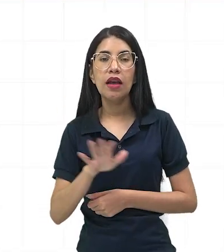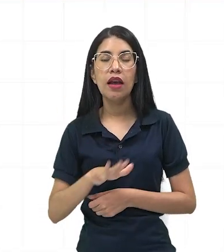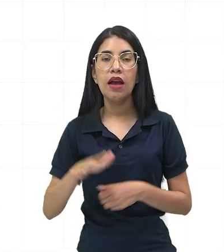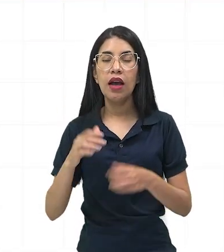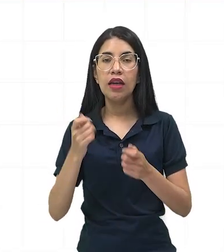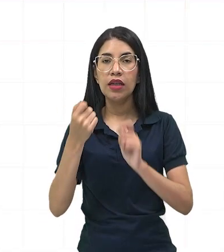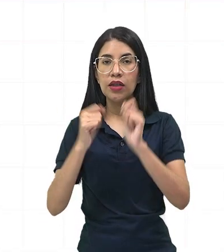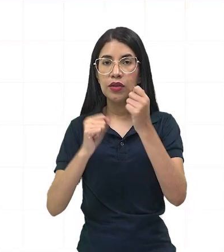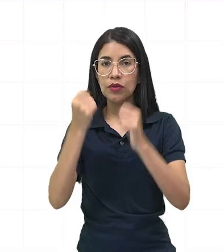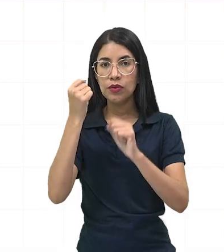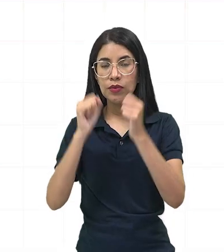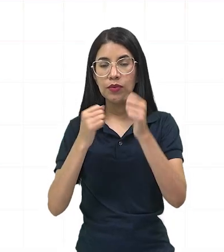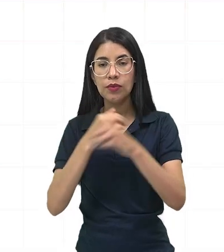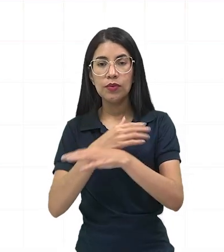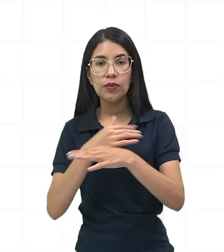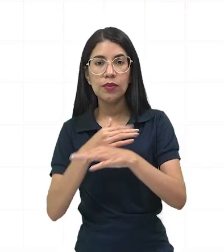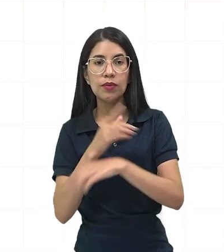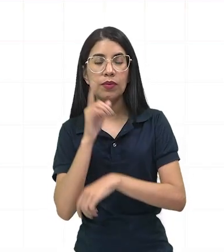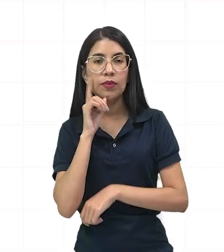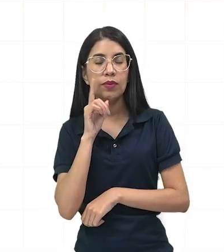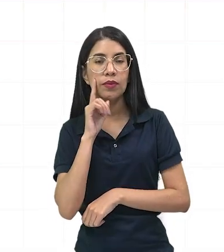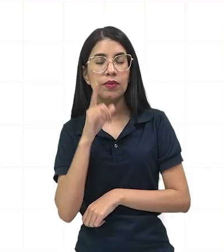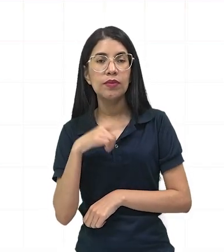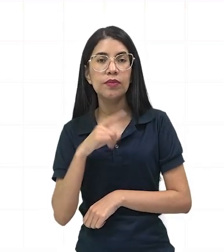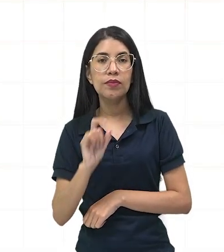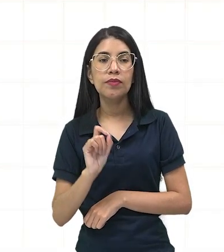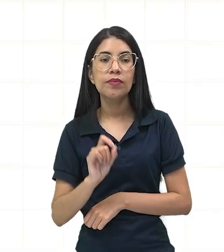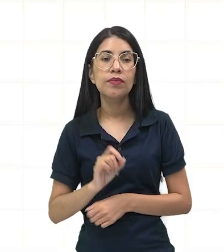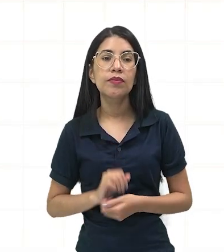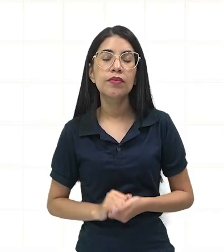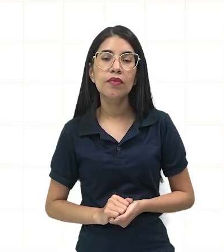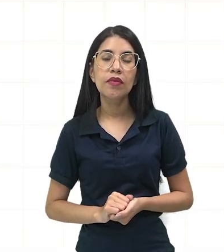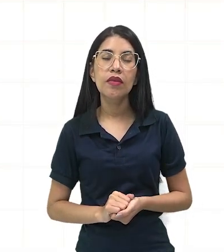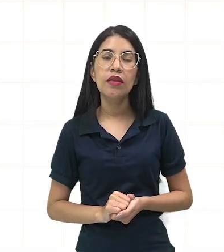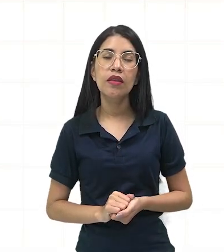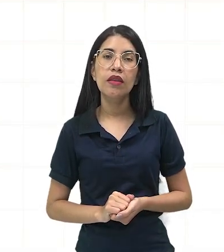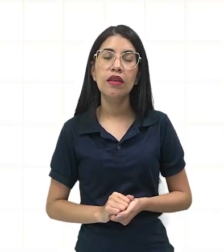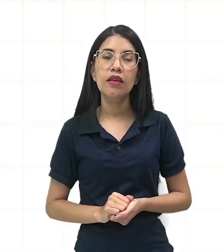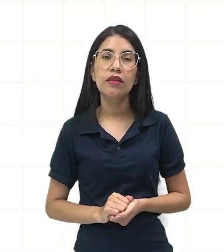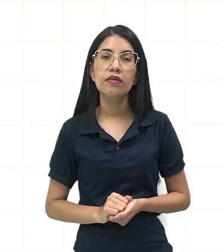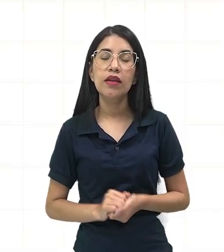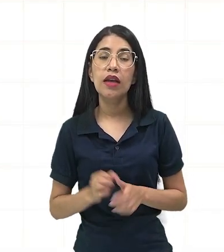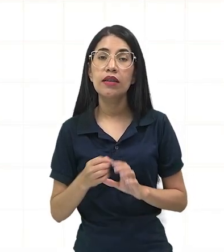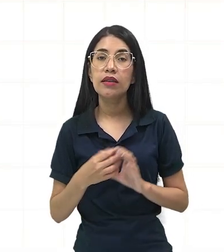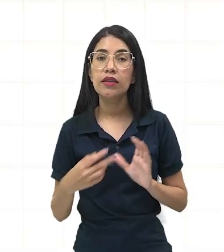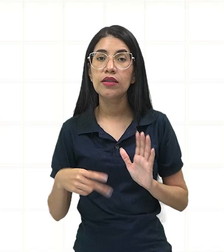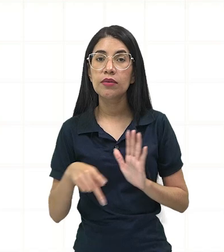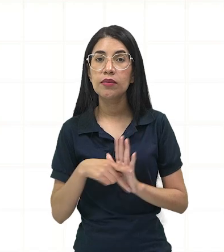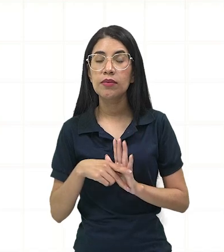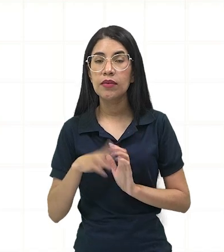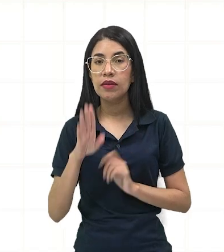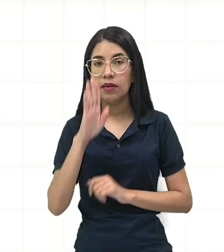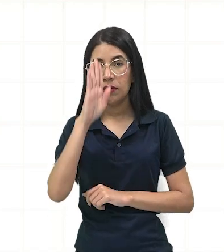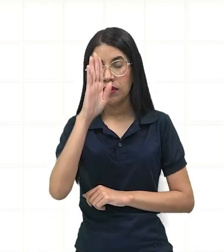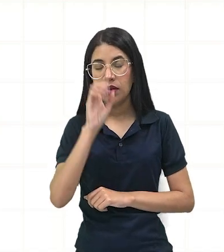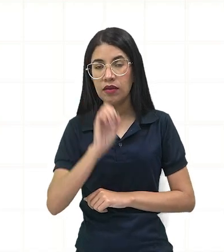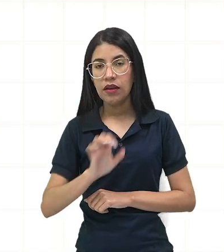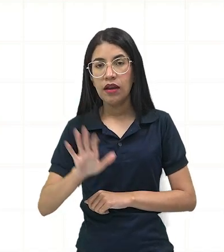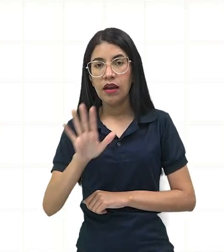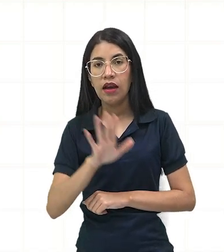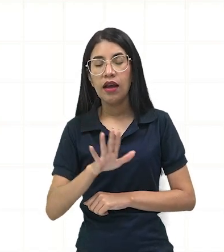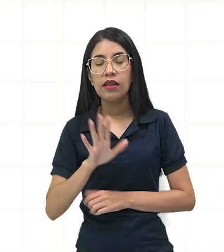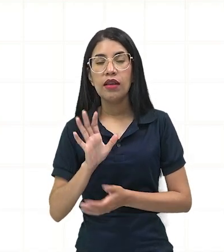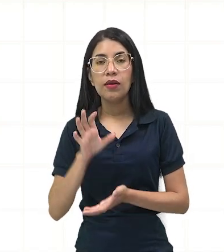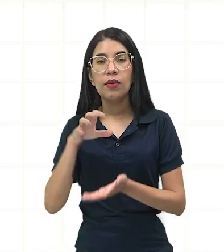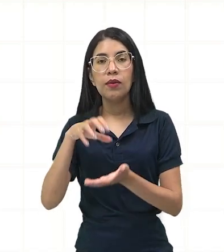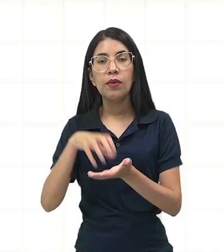industrial urbano dos Estados Unidos, né, que essa região ela vai ser caracterizada principalmente por ser o centro financeiro